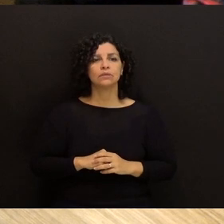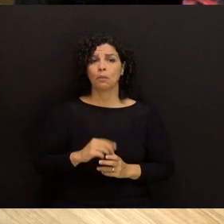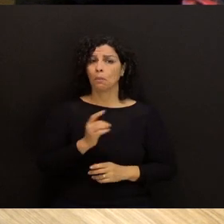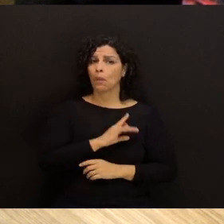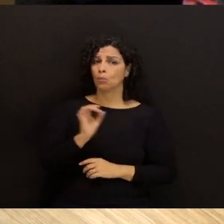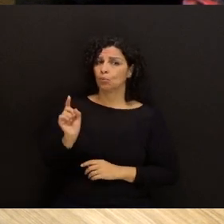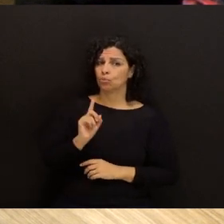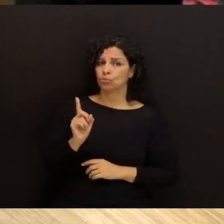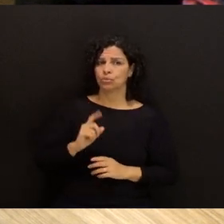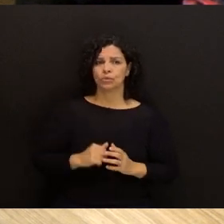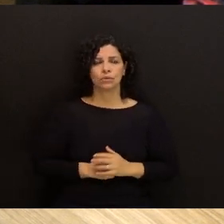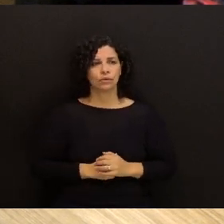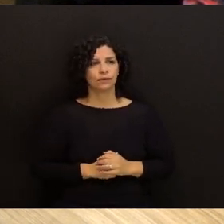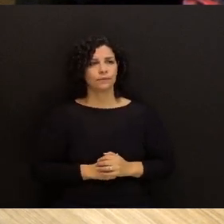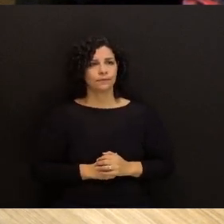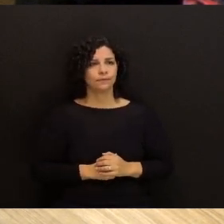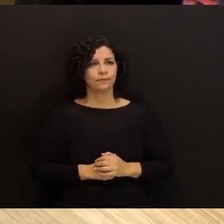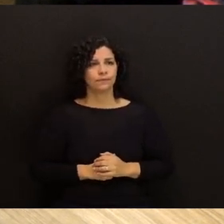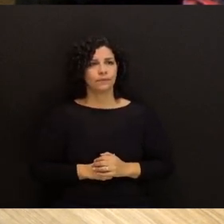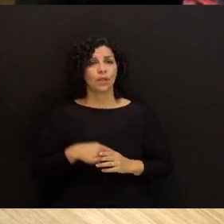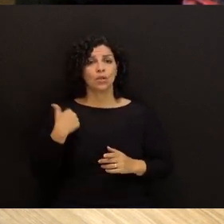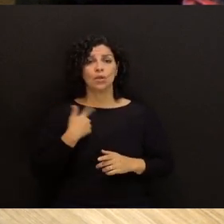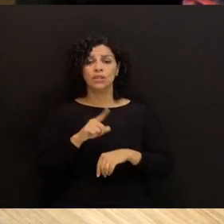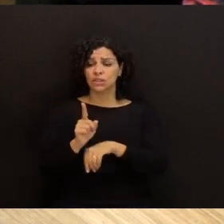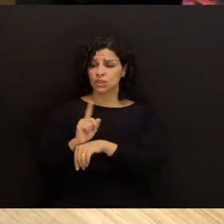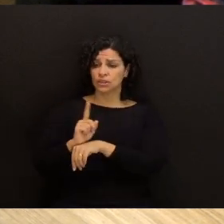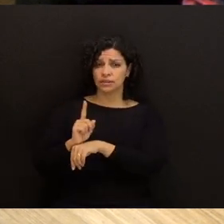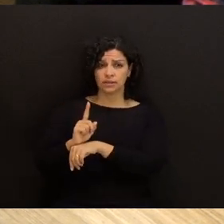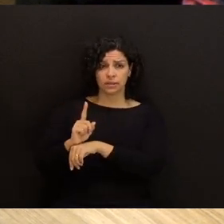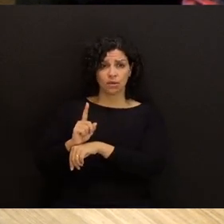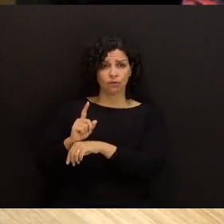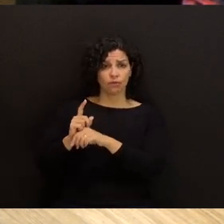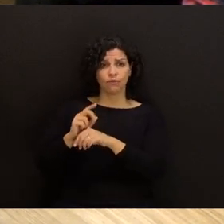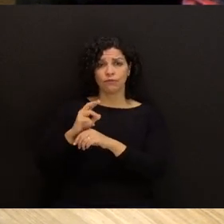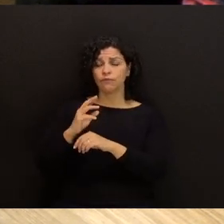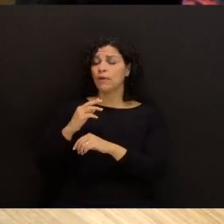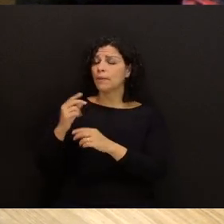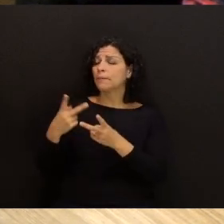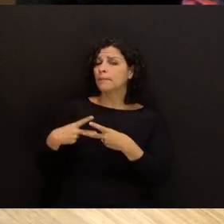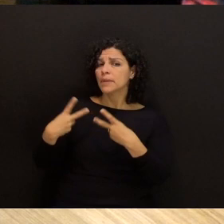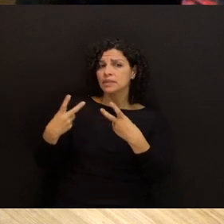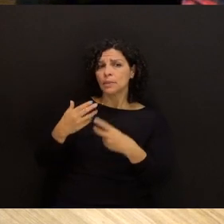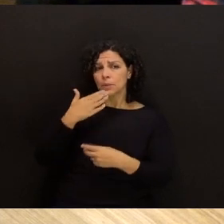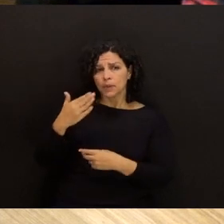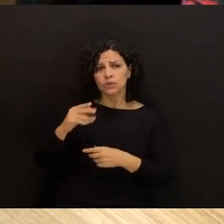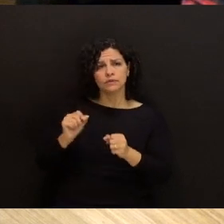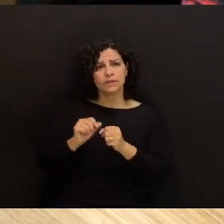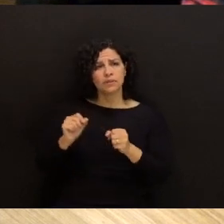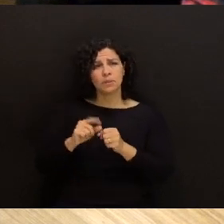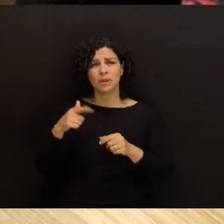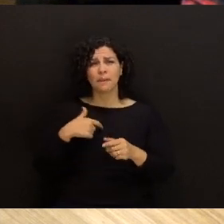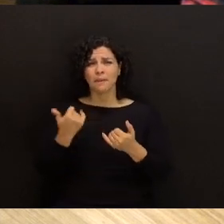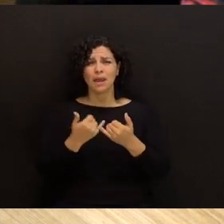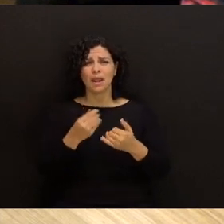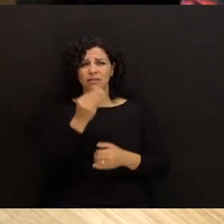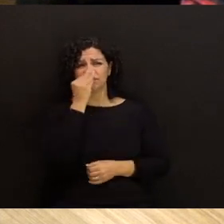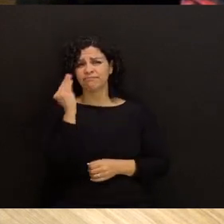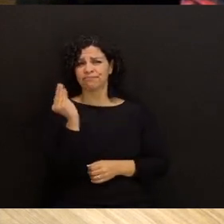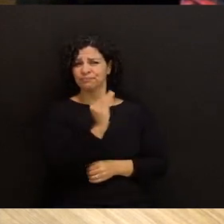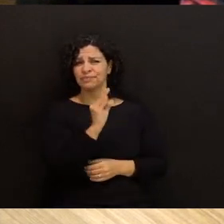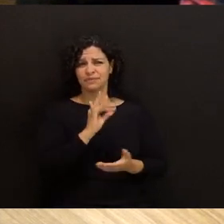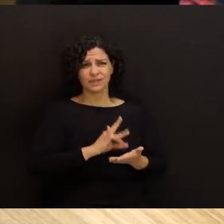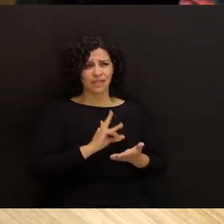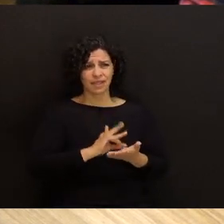medo sem medo se a gestão não vai atender os nossos pedidos Porque de fato Eles não estão atendendo o presidente